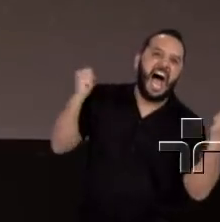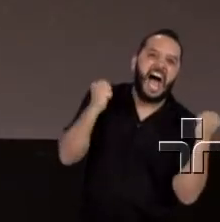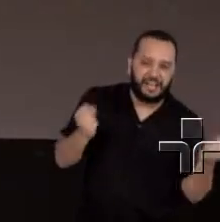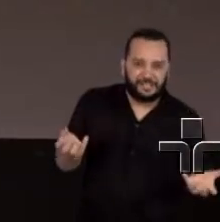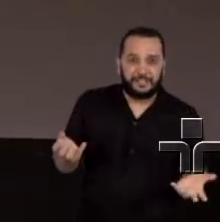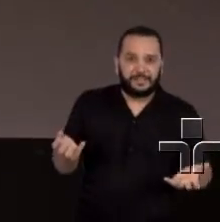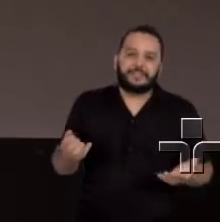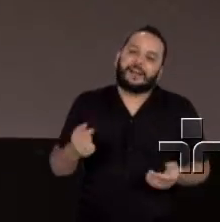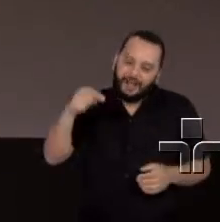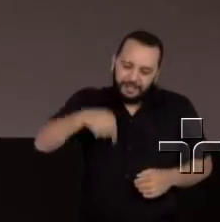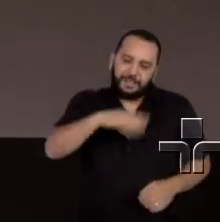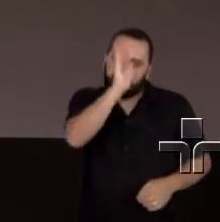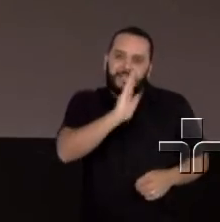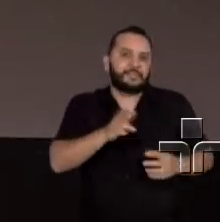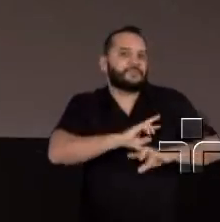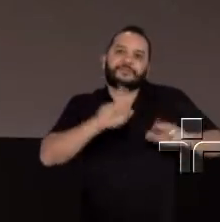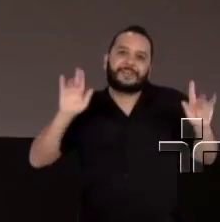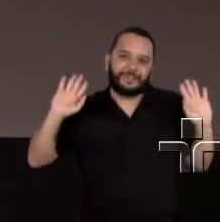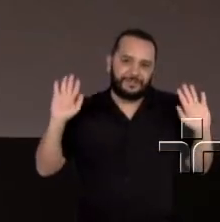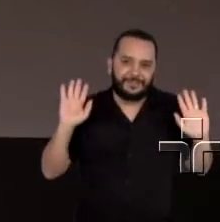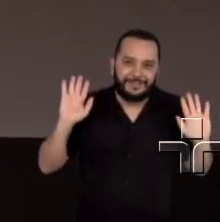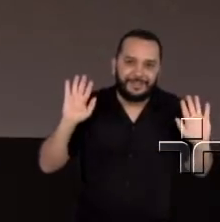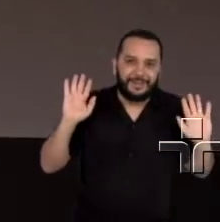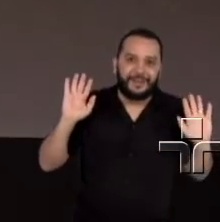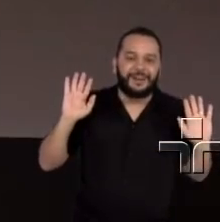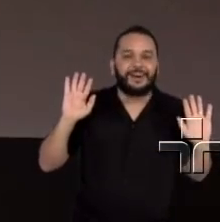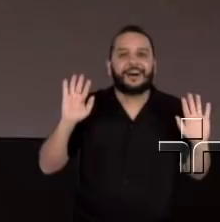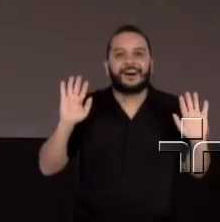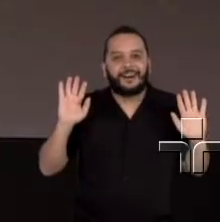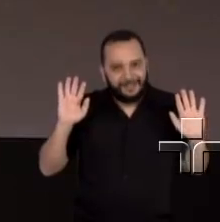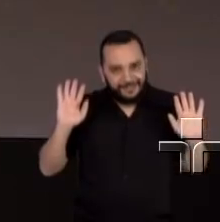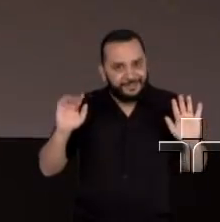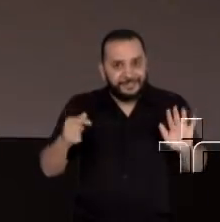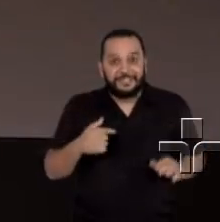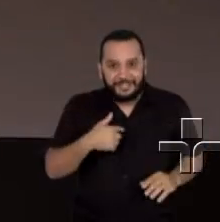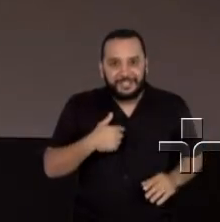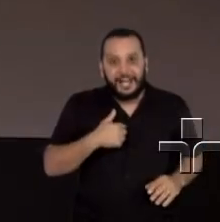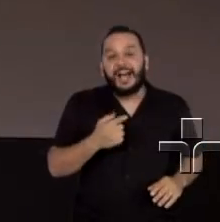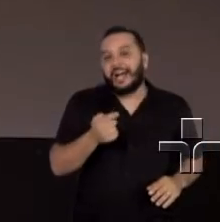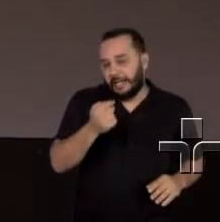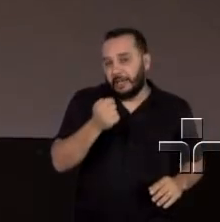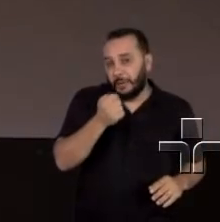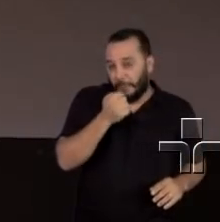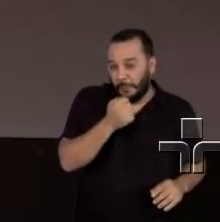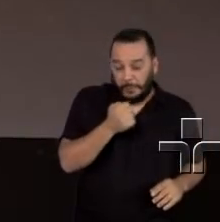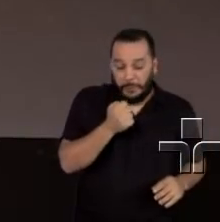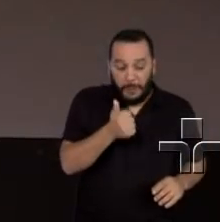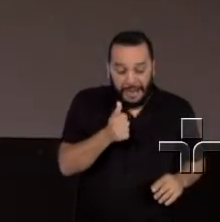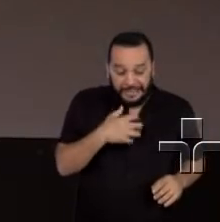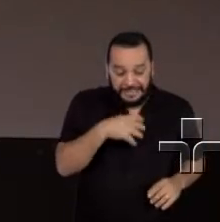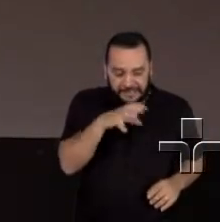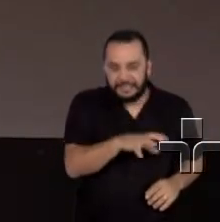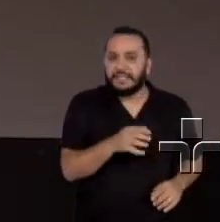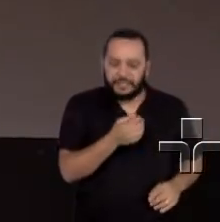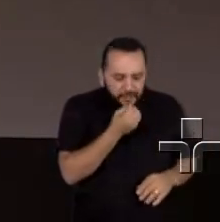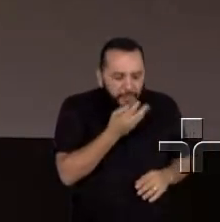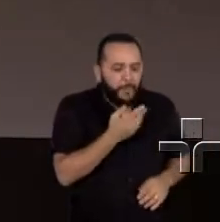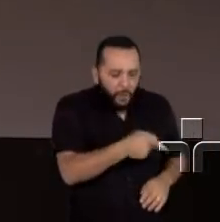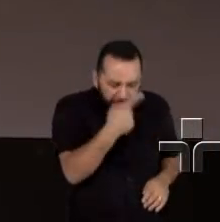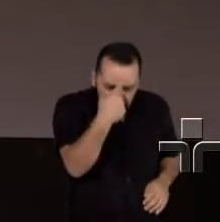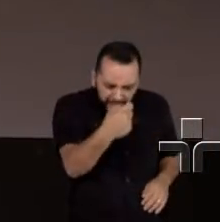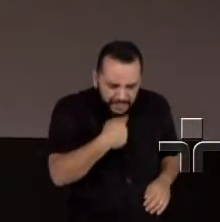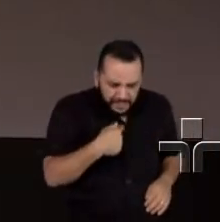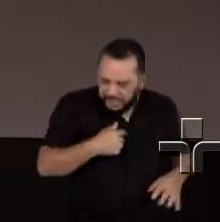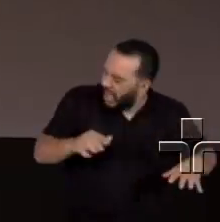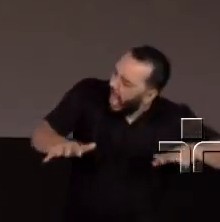coisa. Então, ali, a cena ficou quase assim, não ficou bem assim, mas ele aproveitou bem essa ideia